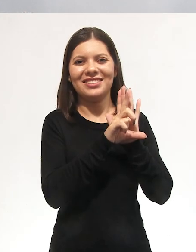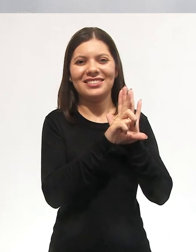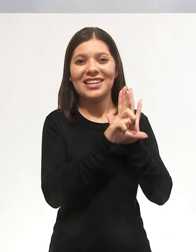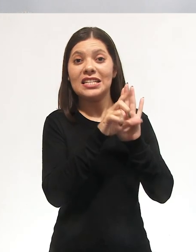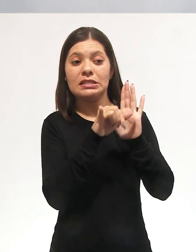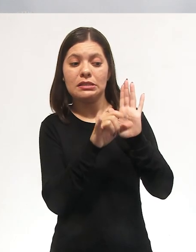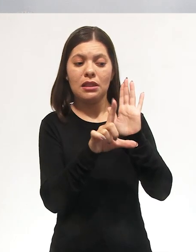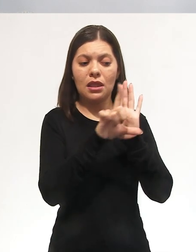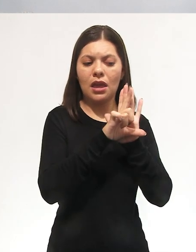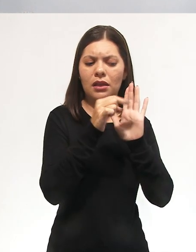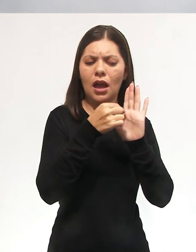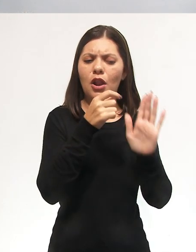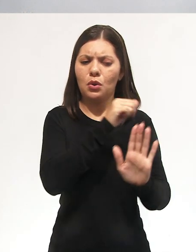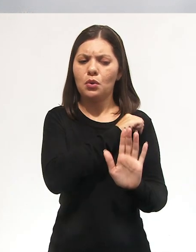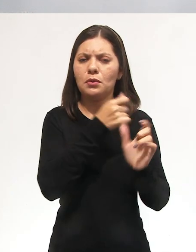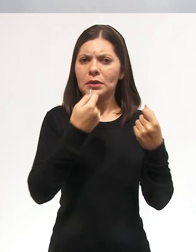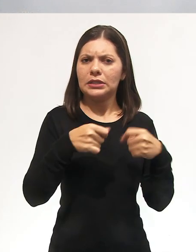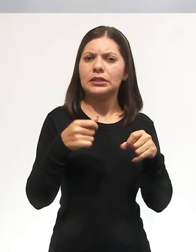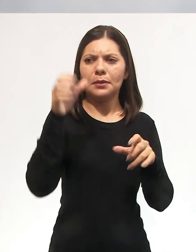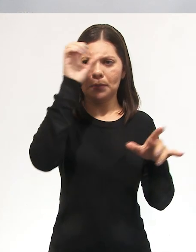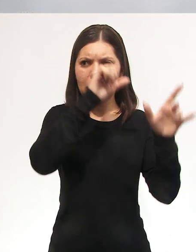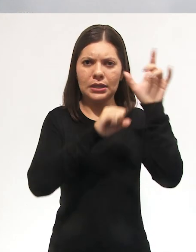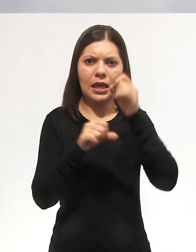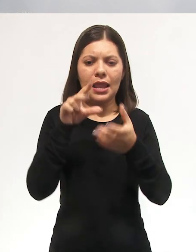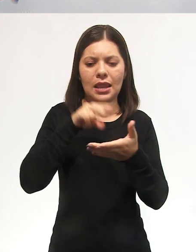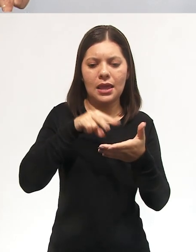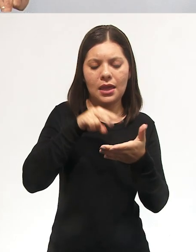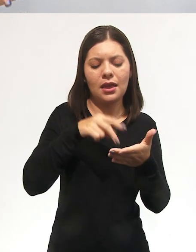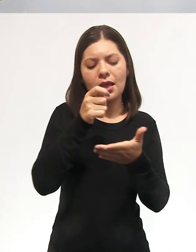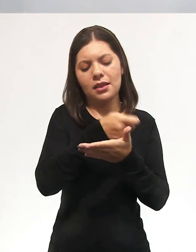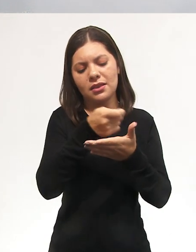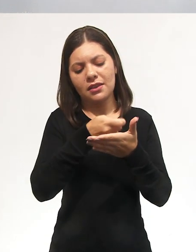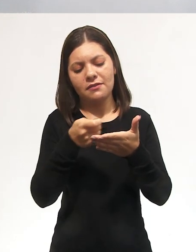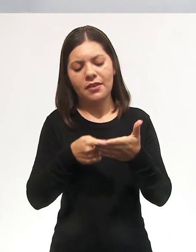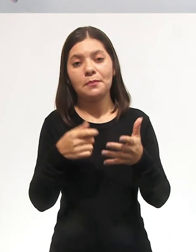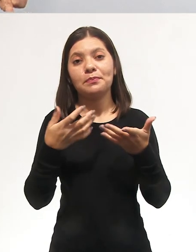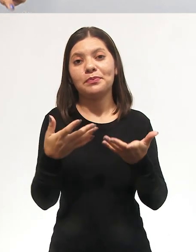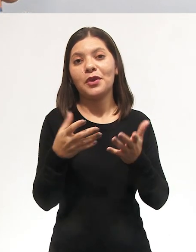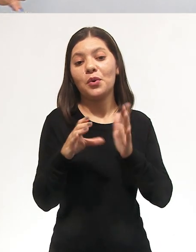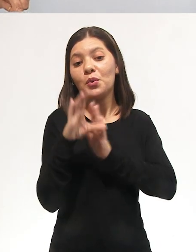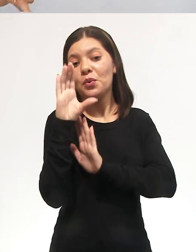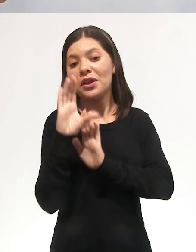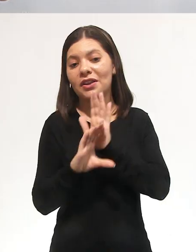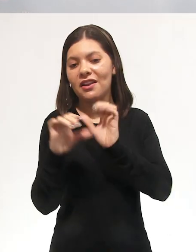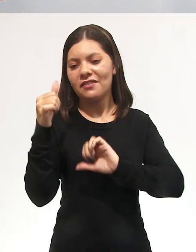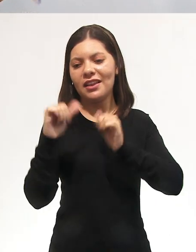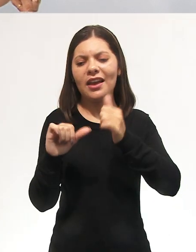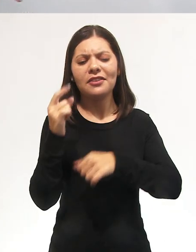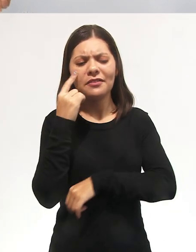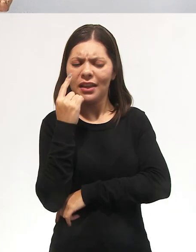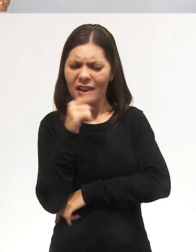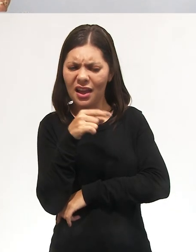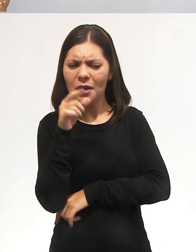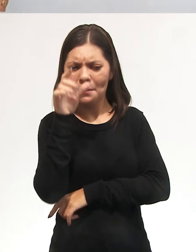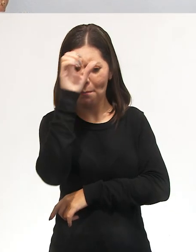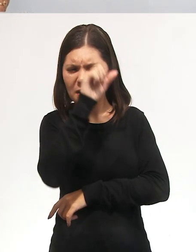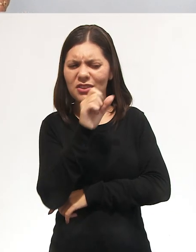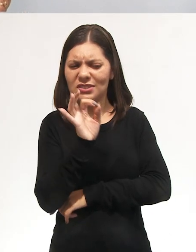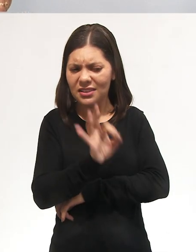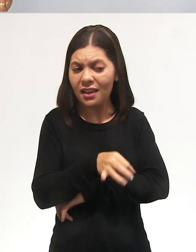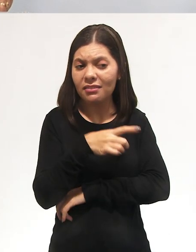se está prescrito lá que o aluno tem que aprender a ler e escrever, o currículo avaliado vai lá verificar se o aluno aprendeu a ler e